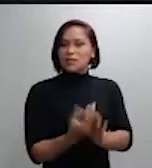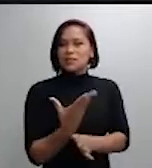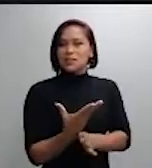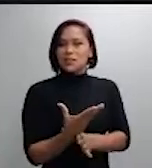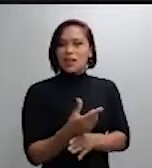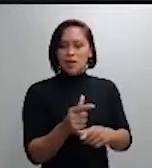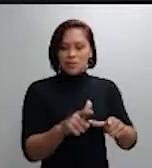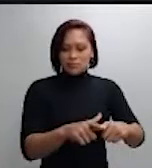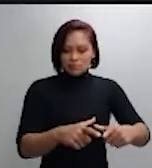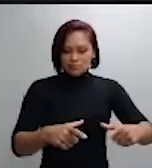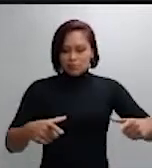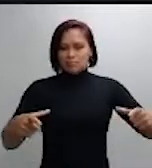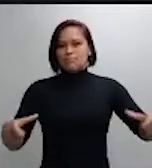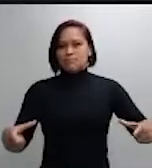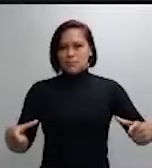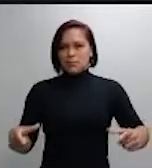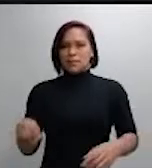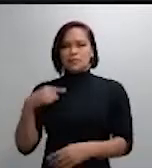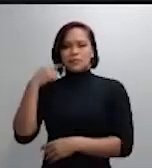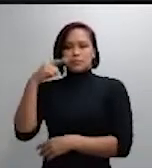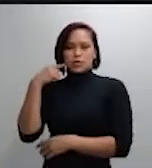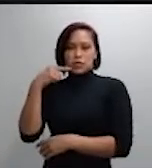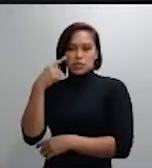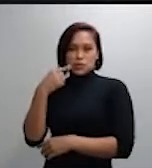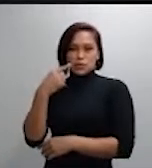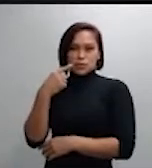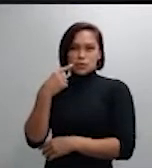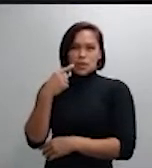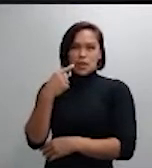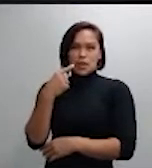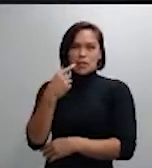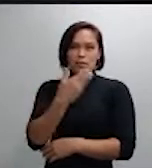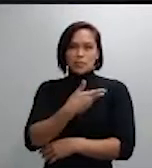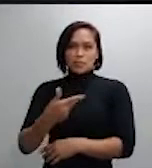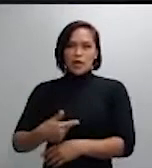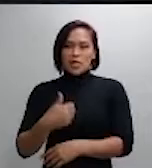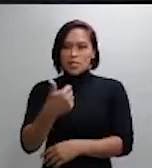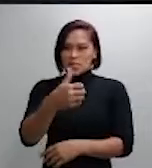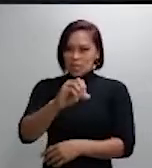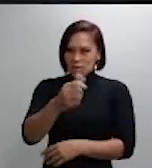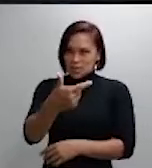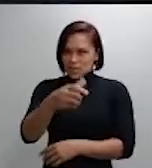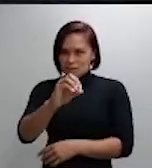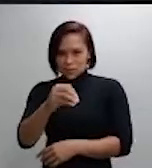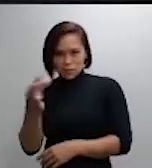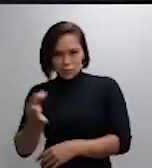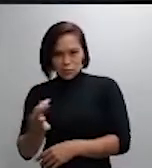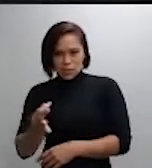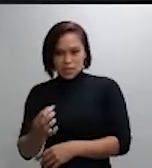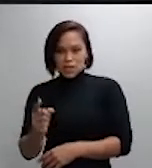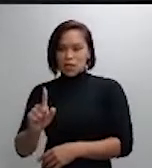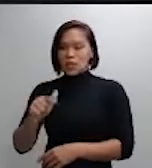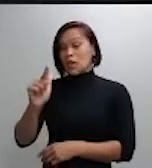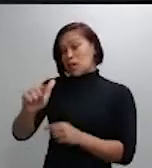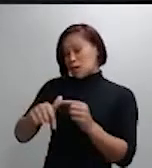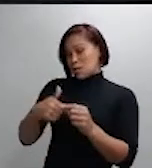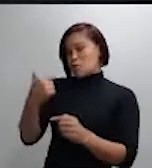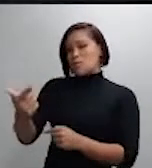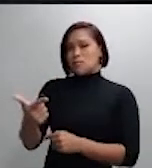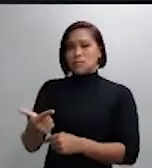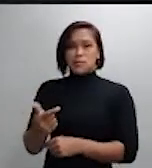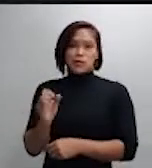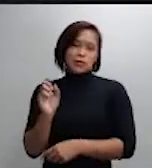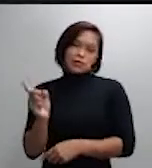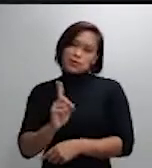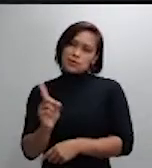em que o advogado público recebe 10% a 20% pelo ajuizamento da demanda e o advogado privado não terá